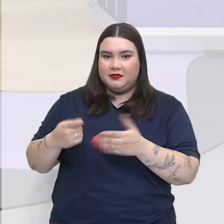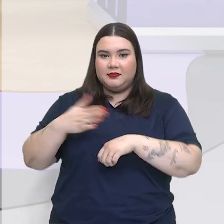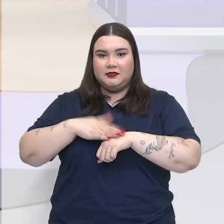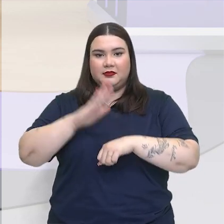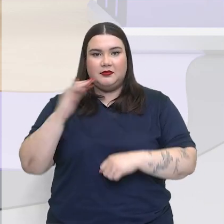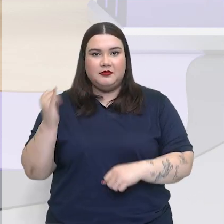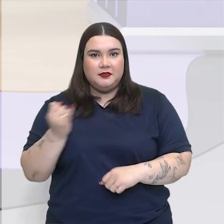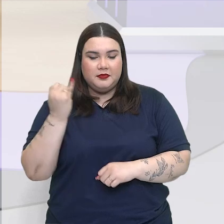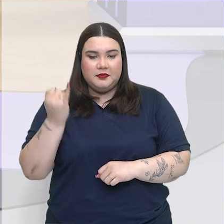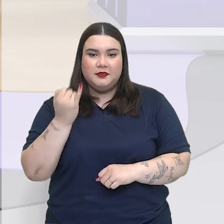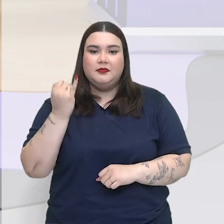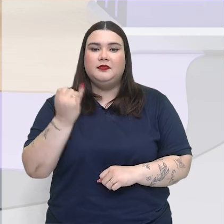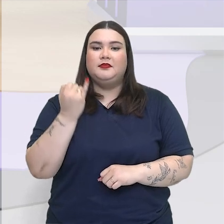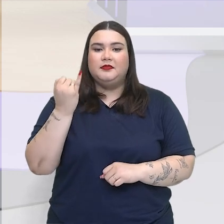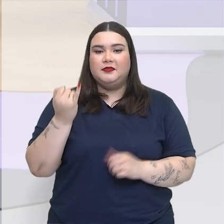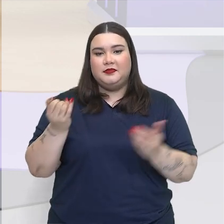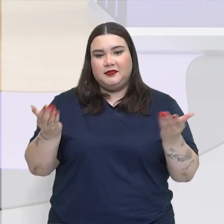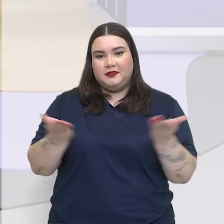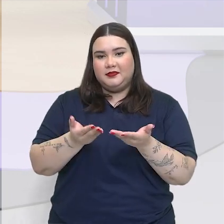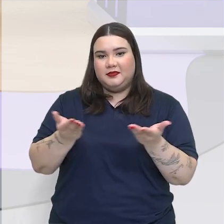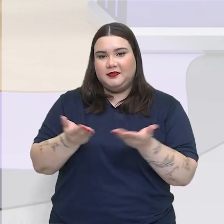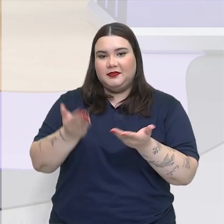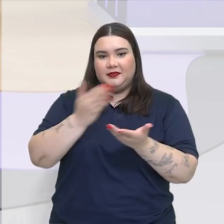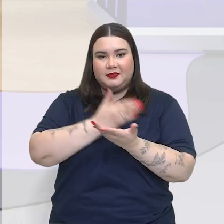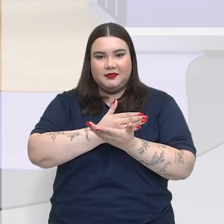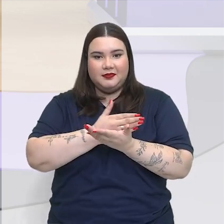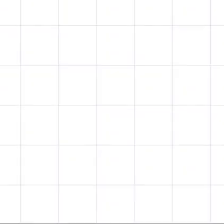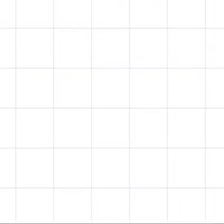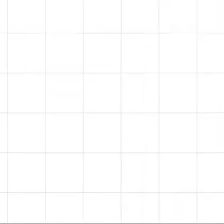vamos viajar pelo conhecimento.